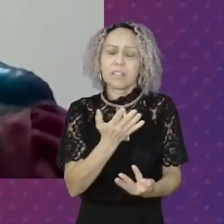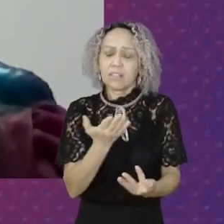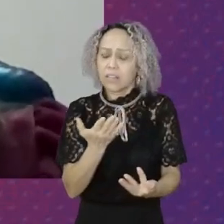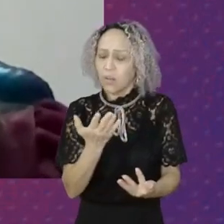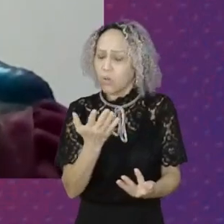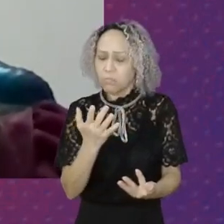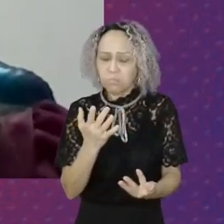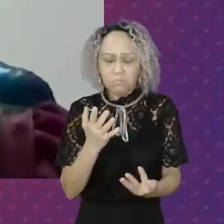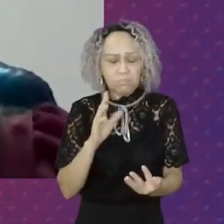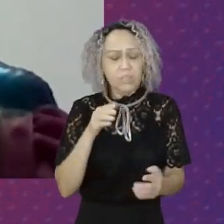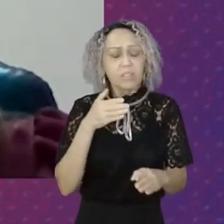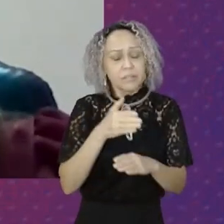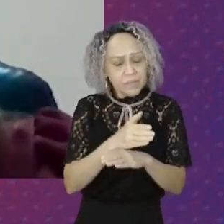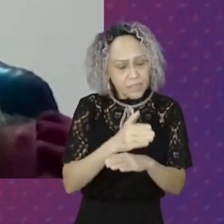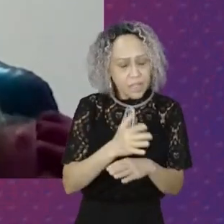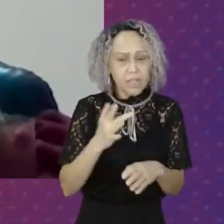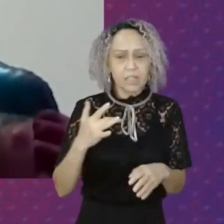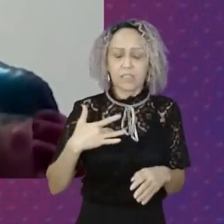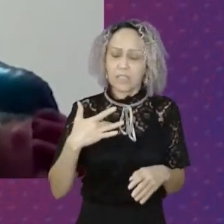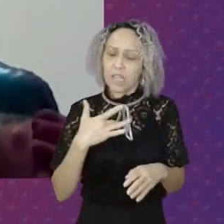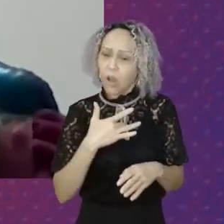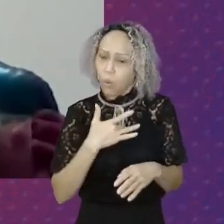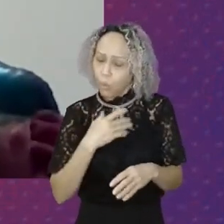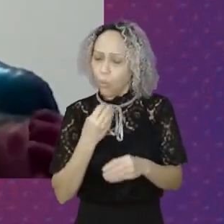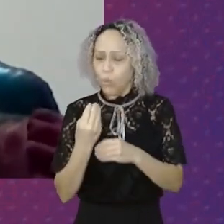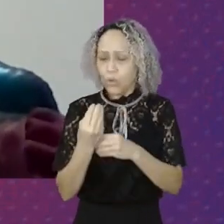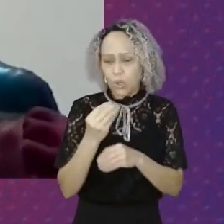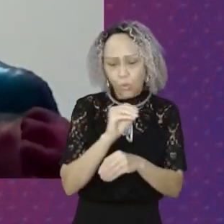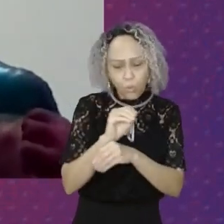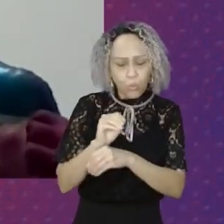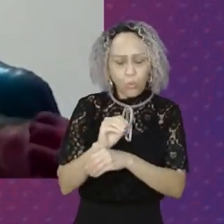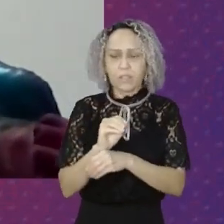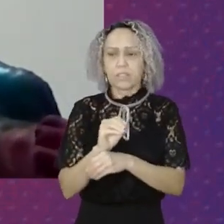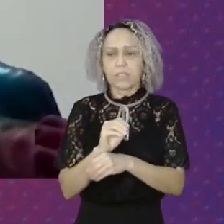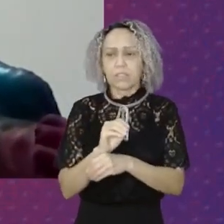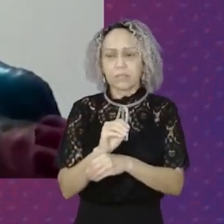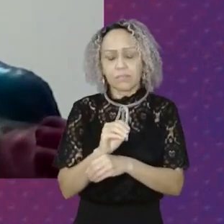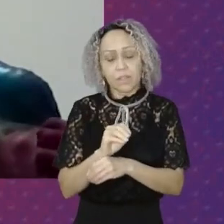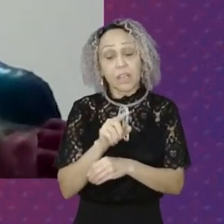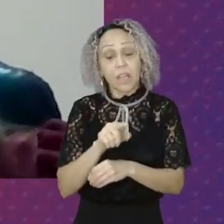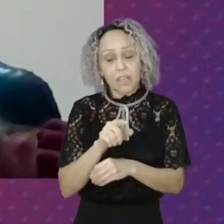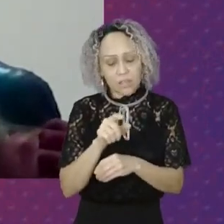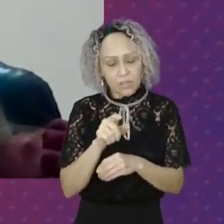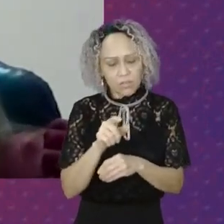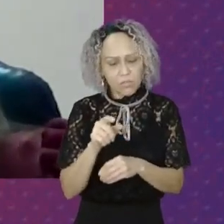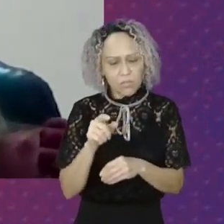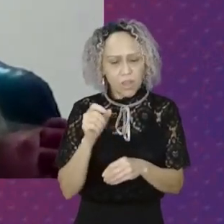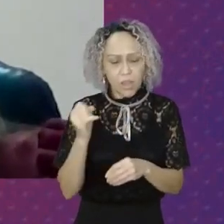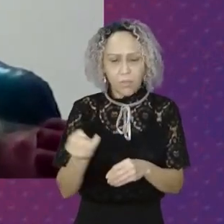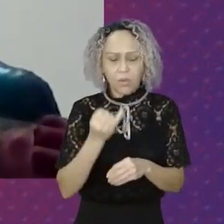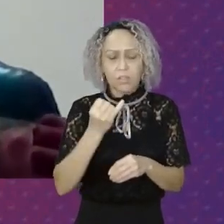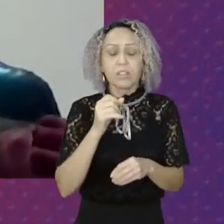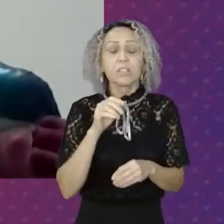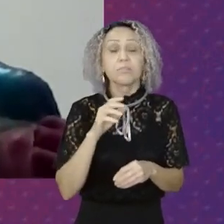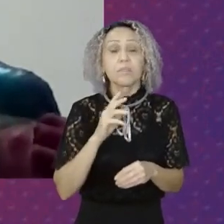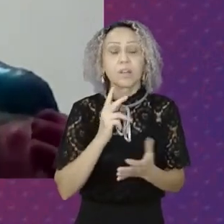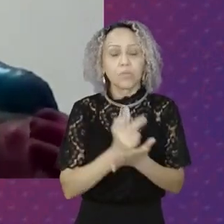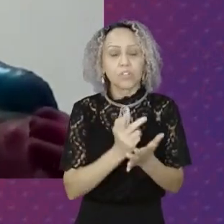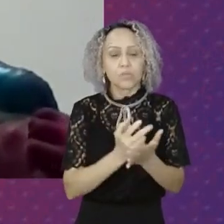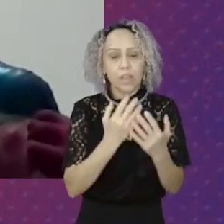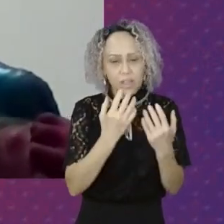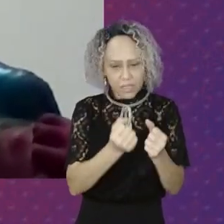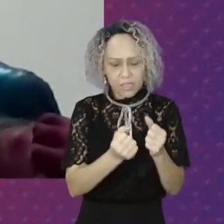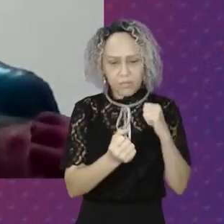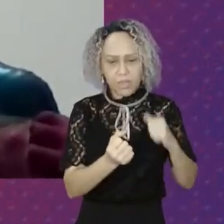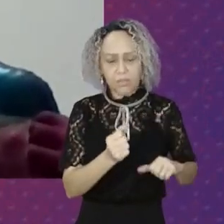condicionalidade para estar, né, ser beneficiária do programa Bolsa Família. Durante o último governo, o